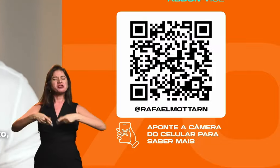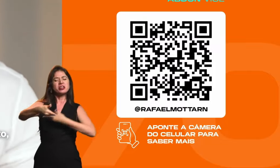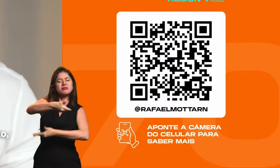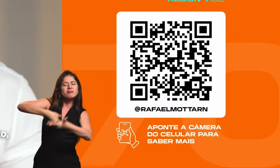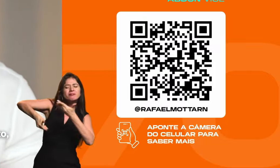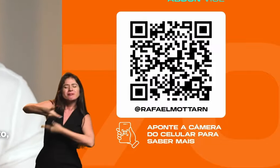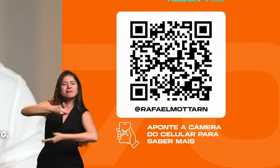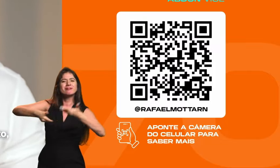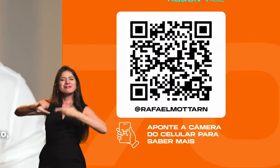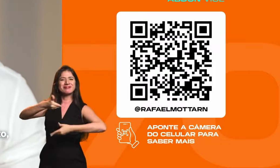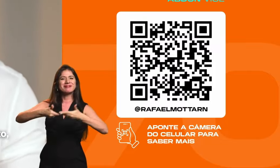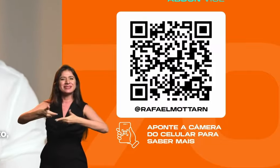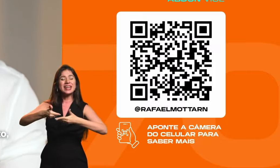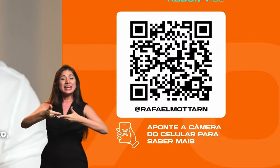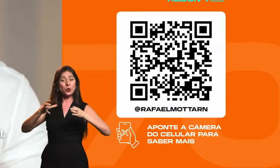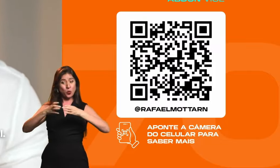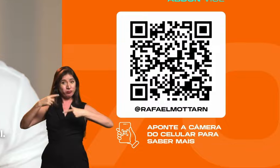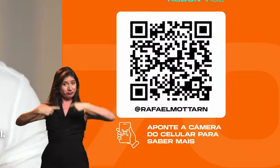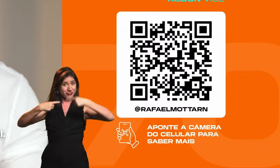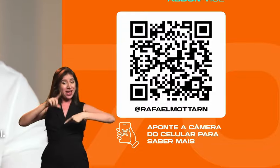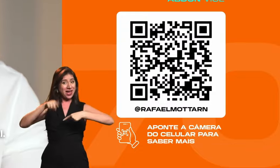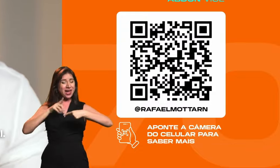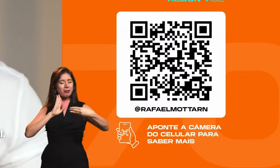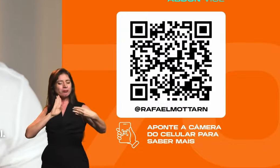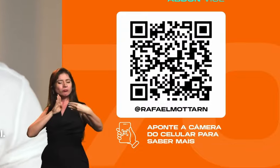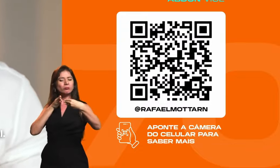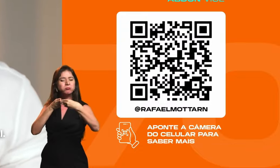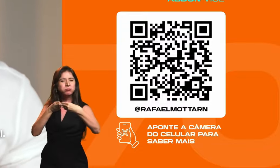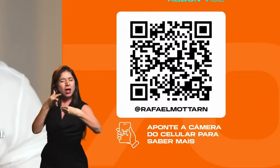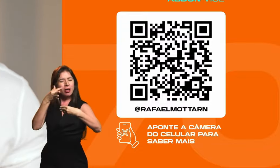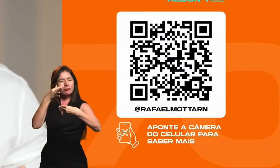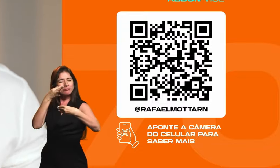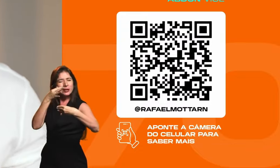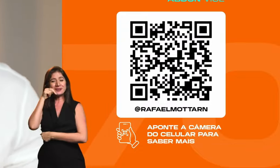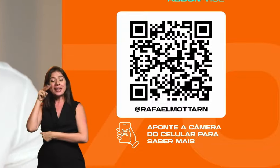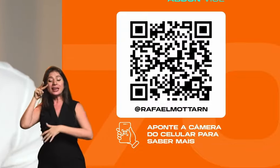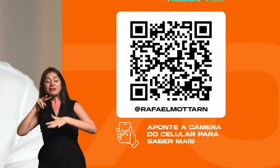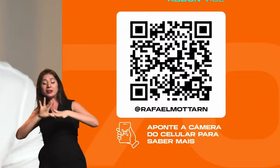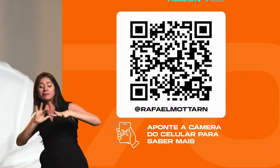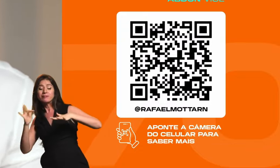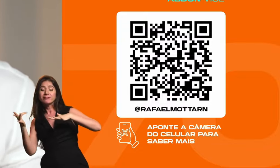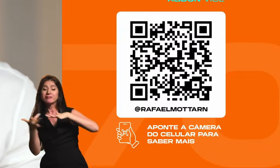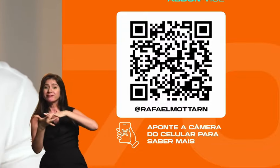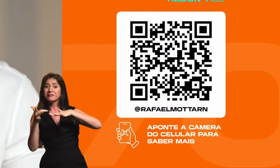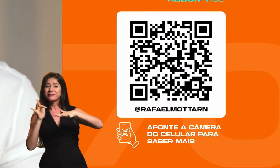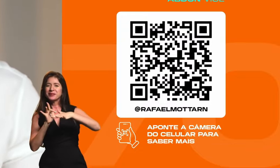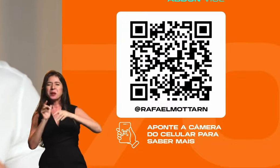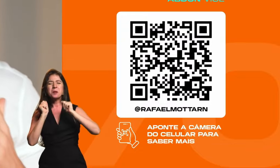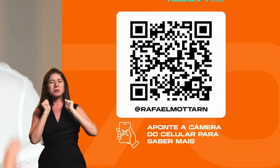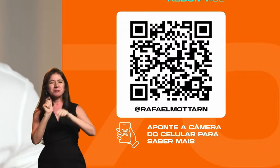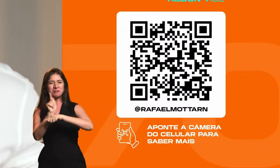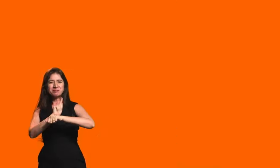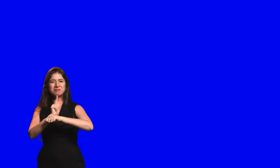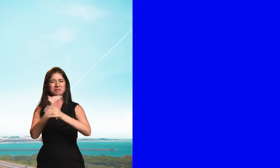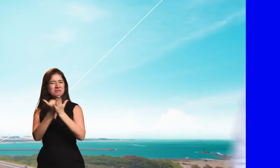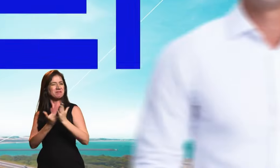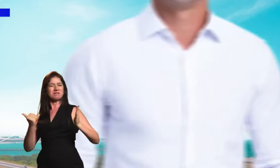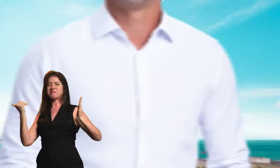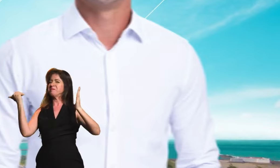esperamos. Nossa campanha será assim, um papo reto, uma conversa direta com o povo de Natal para fazer a maior gestão que Natal já viu nos últimos